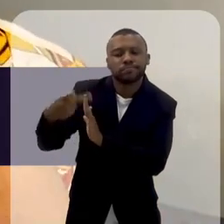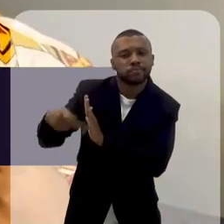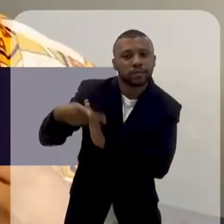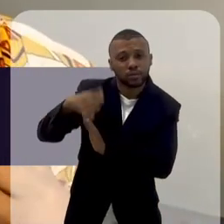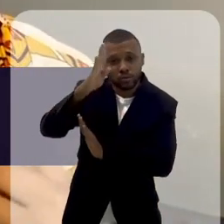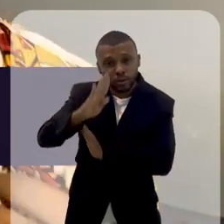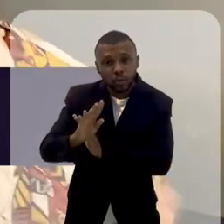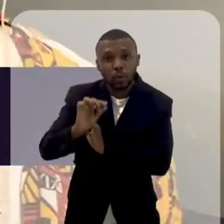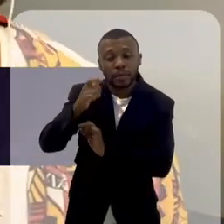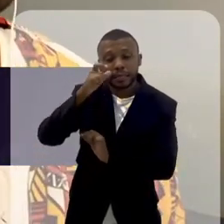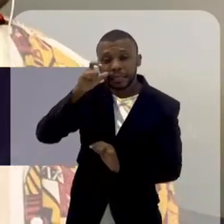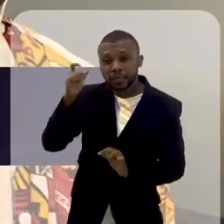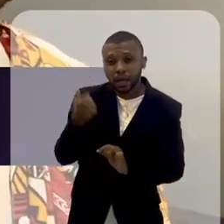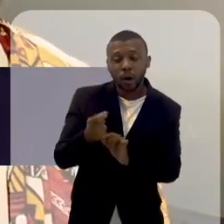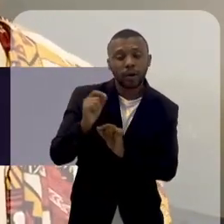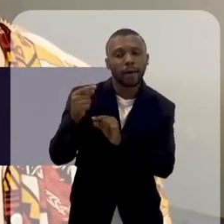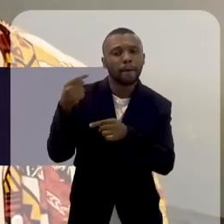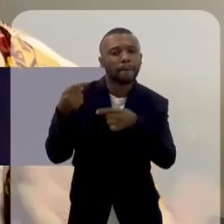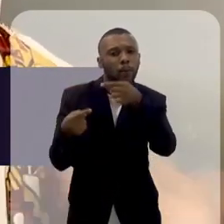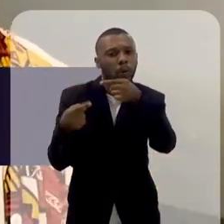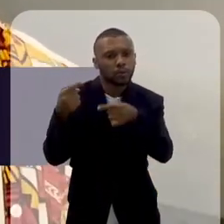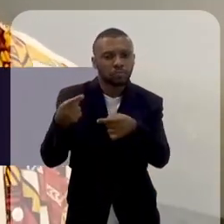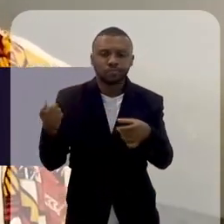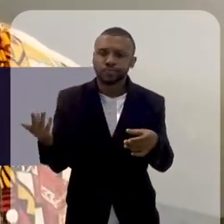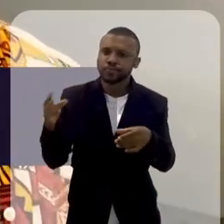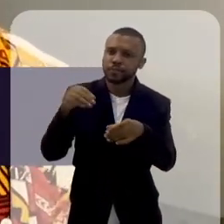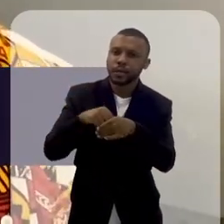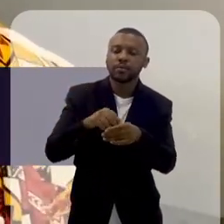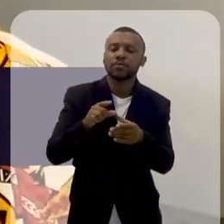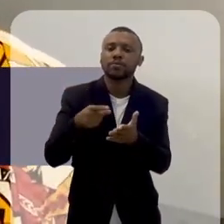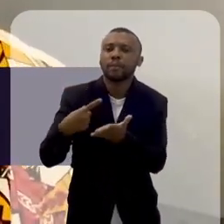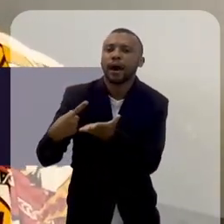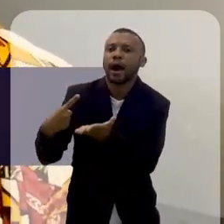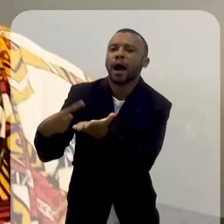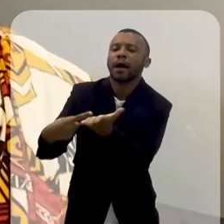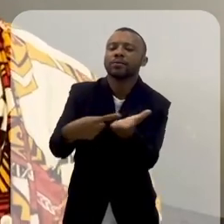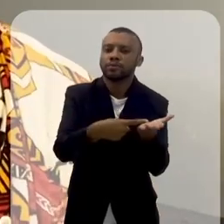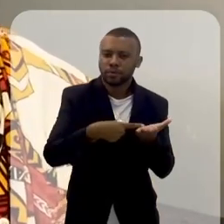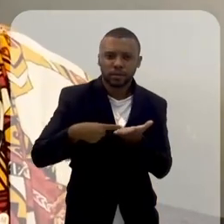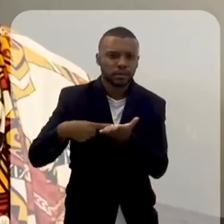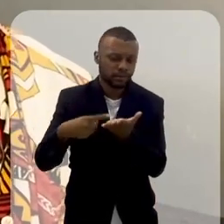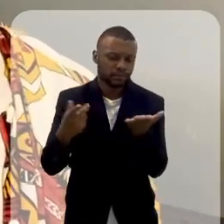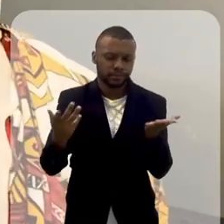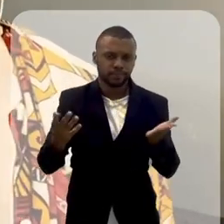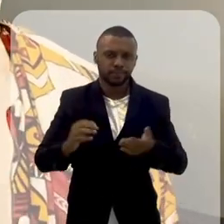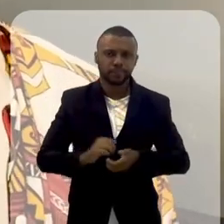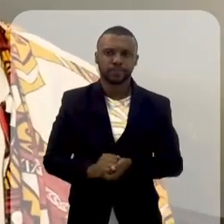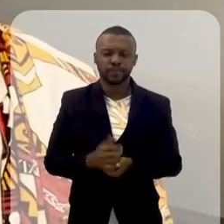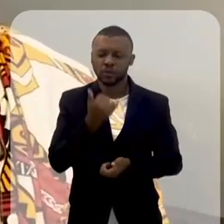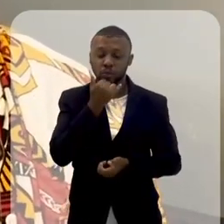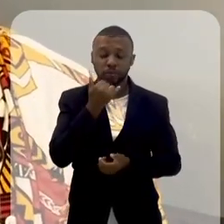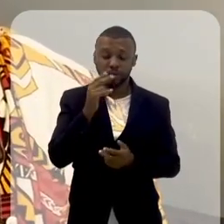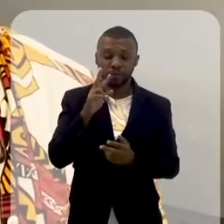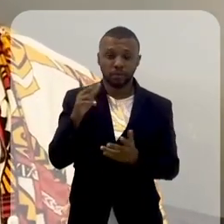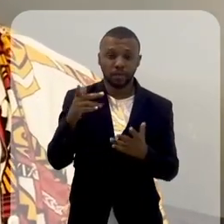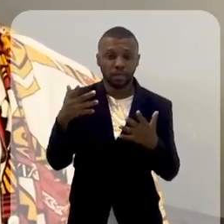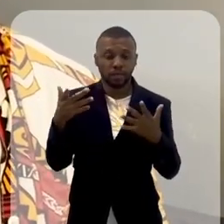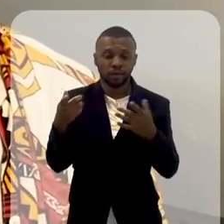está produzindo aqui e se interessar o que que politicamente também podia estar colocando numa articulação. Perdão.